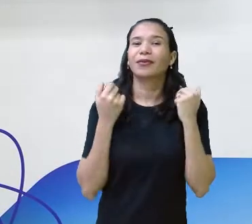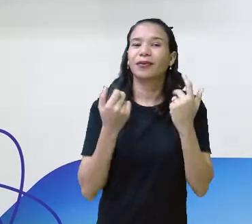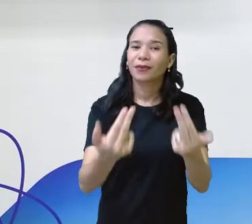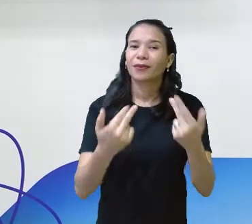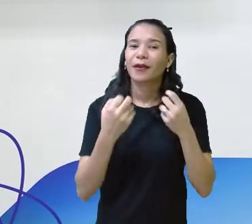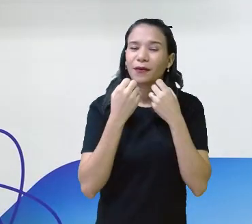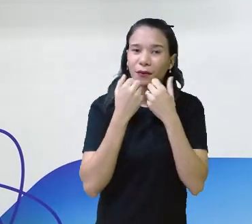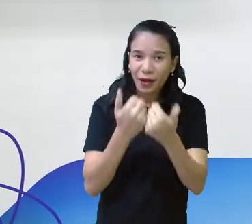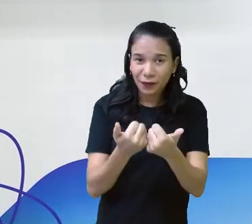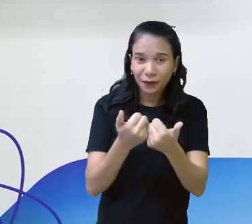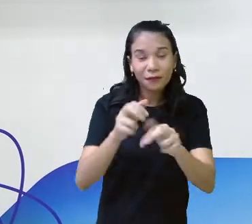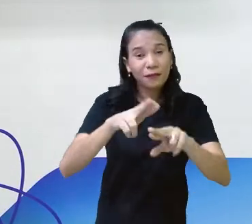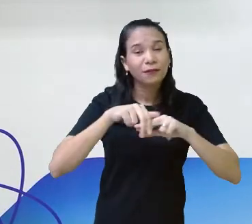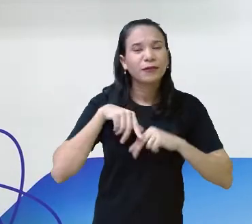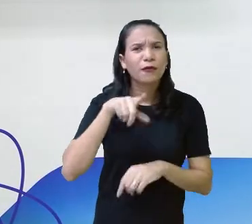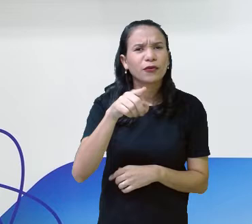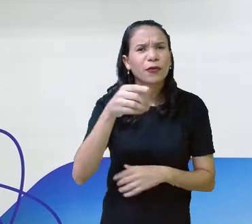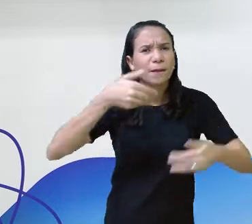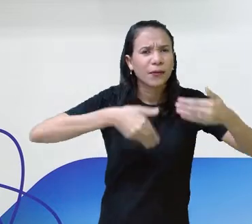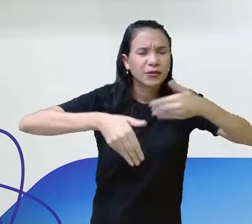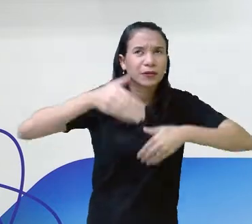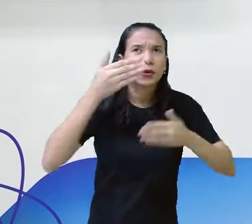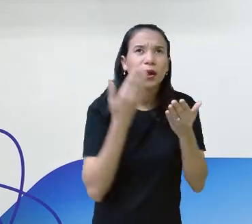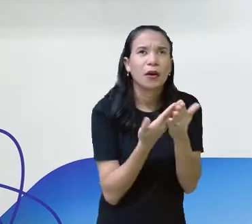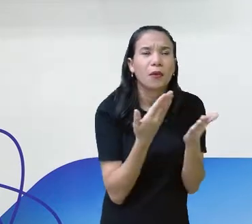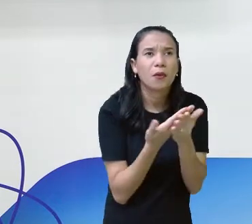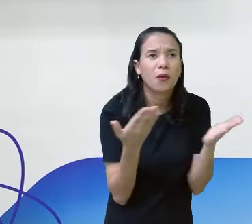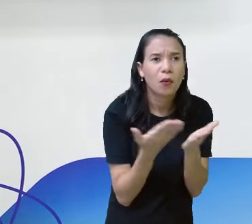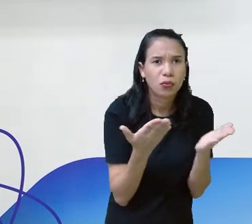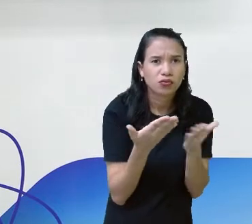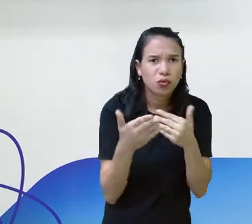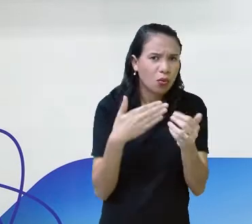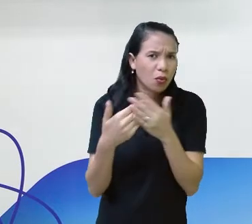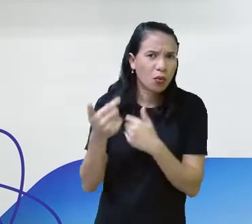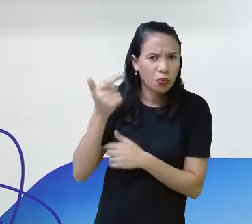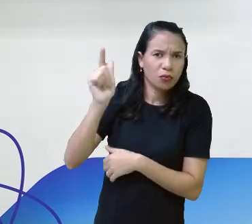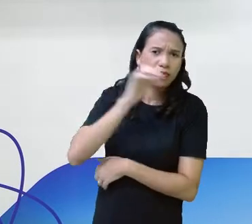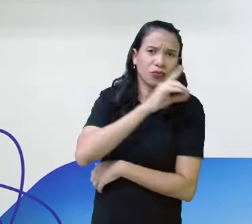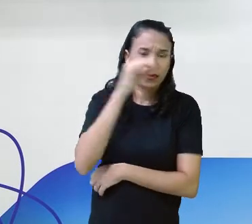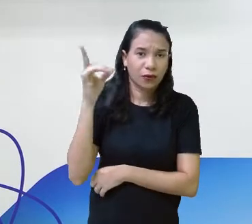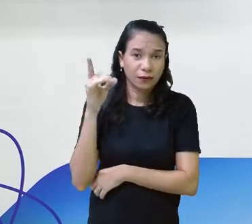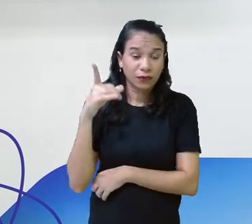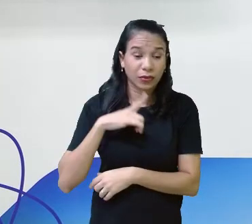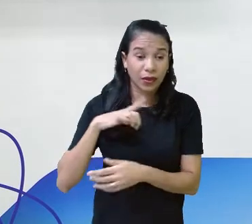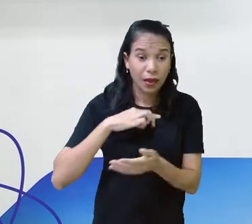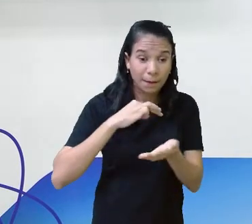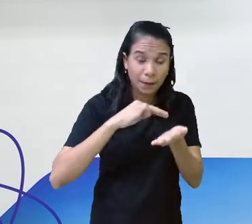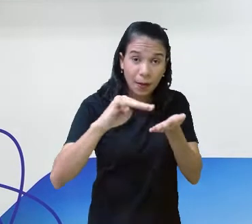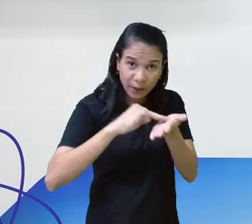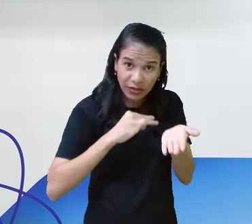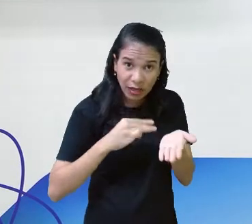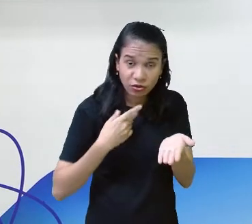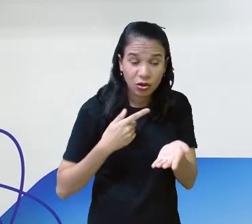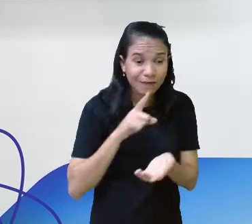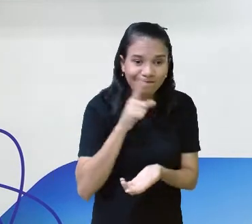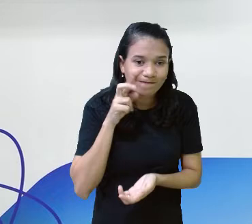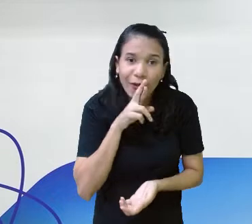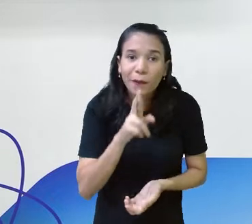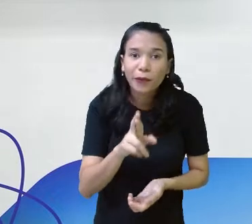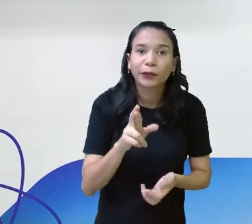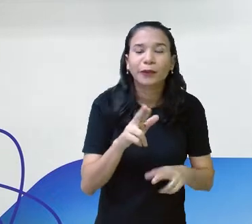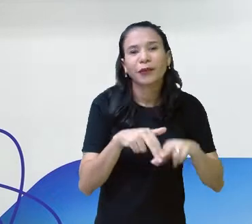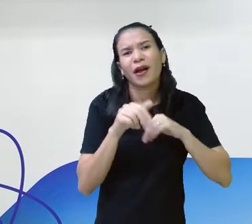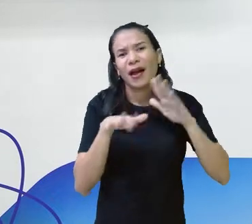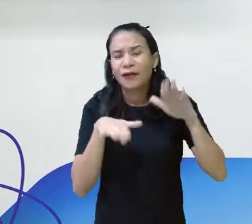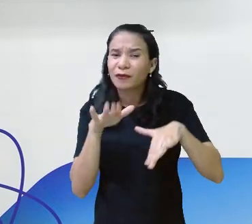tá certo? E se você está participando da aula hoje ou qualquer outro dia, sua mensagem chegar e a gente não conseguir responder, porque às vezes